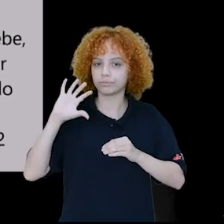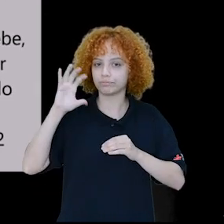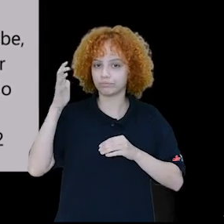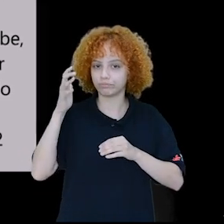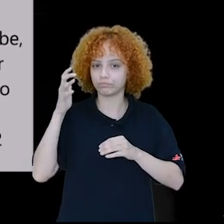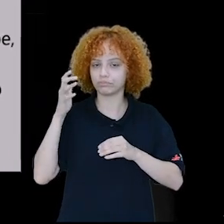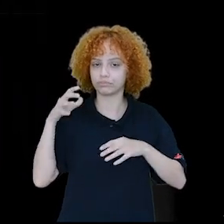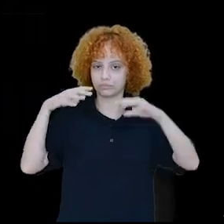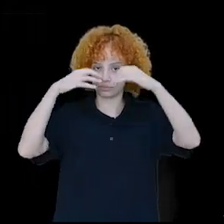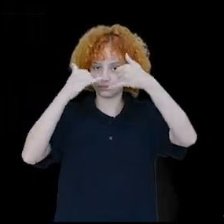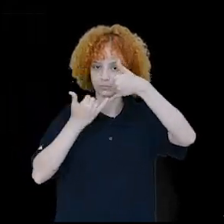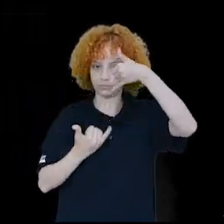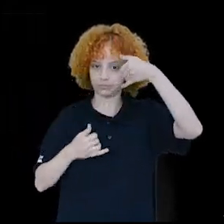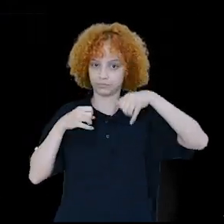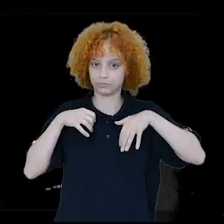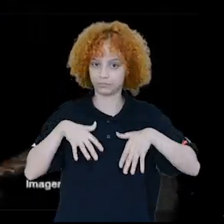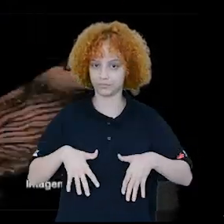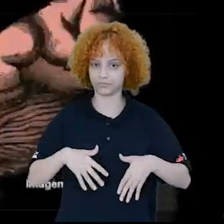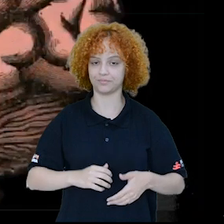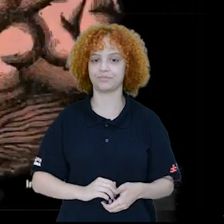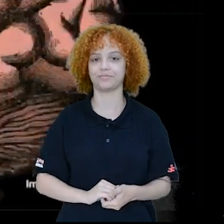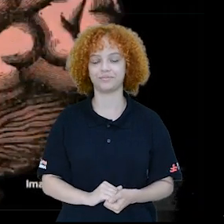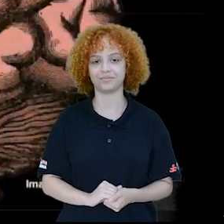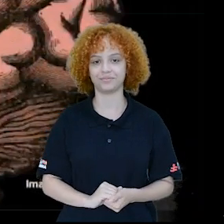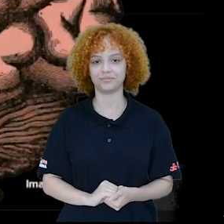feitos pelo sistema nervoso periférico.